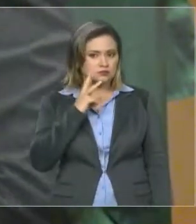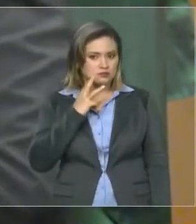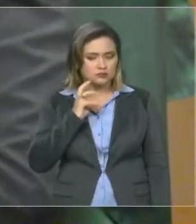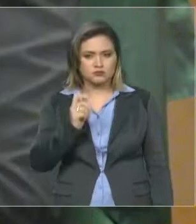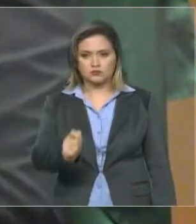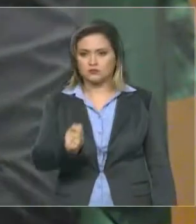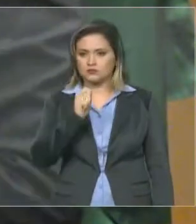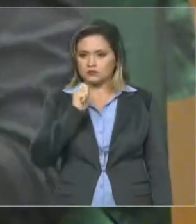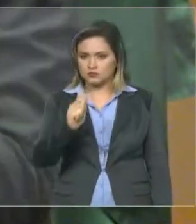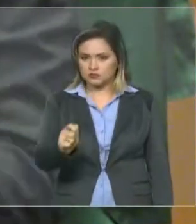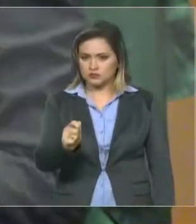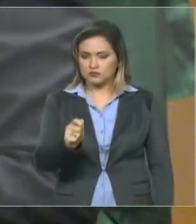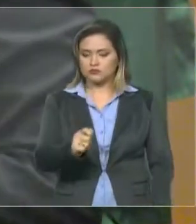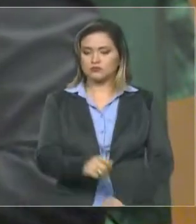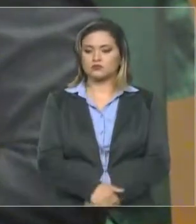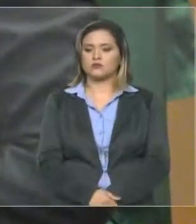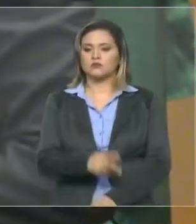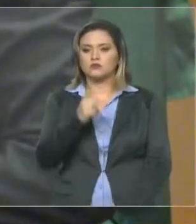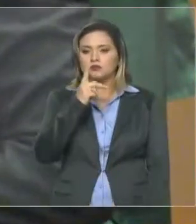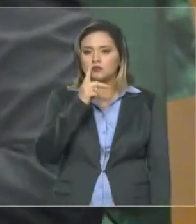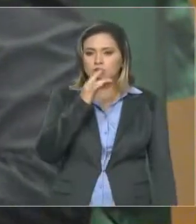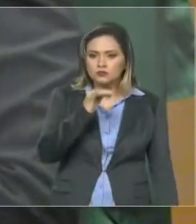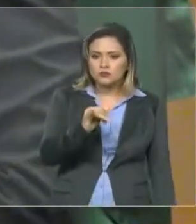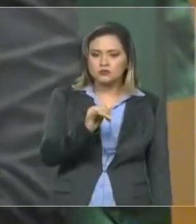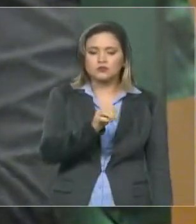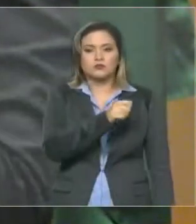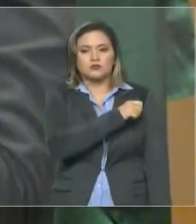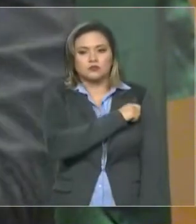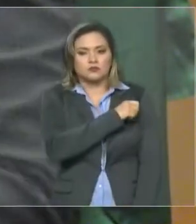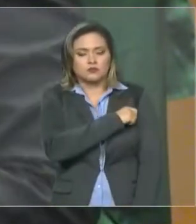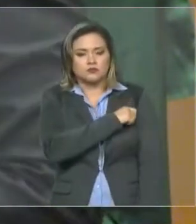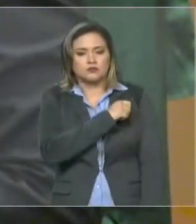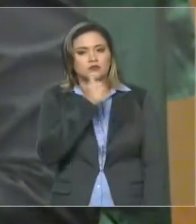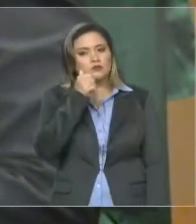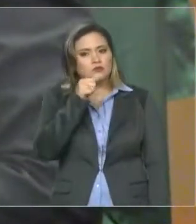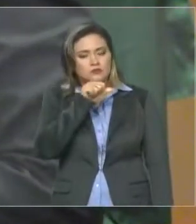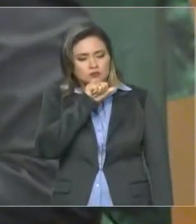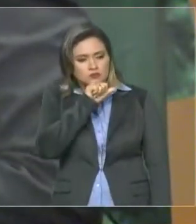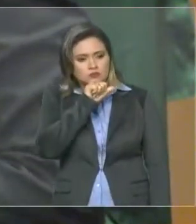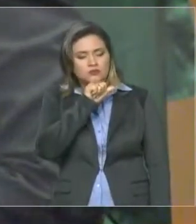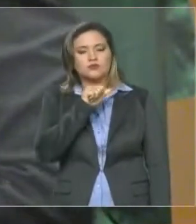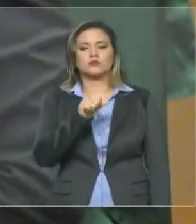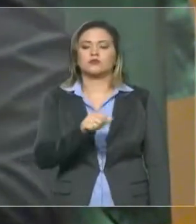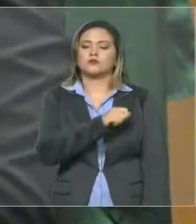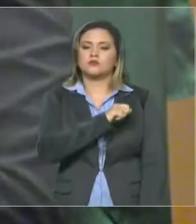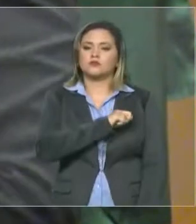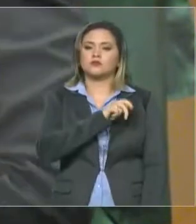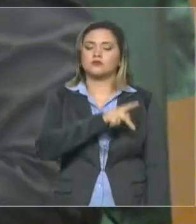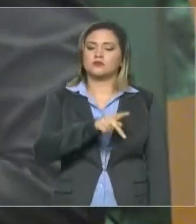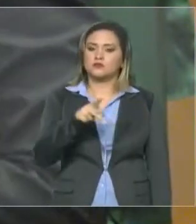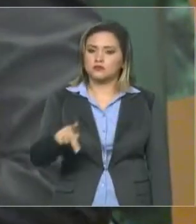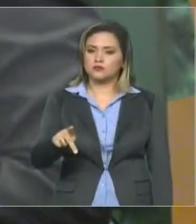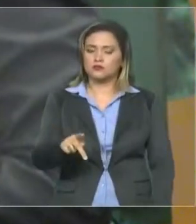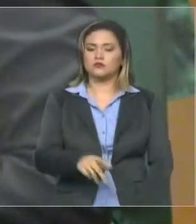imprensa, pais e alunos, mães e alunos, professores,